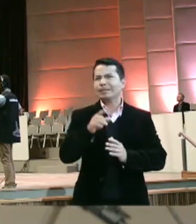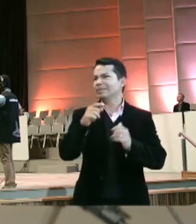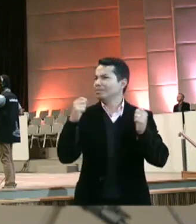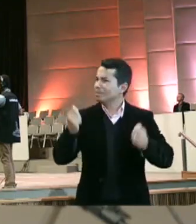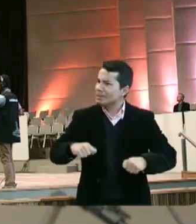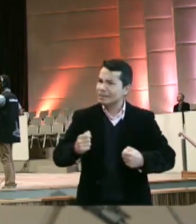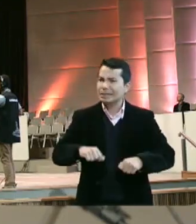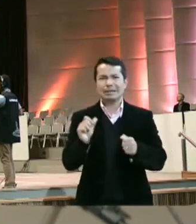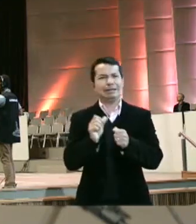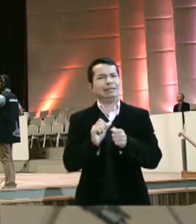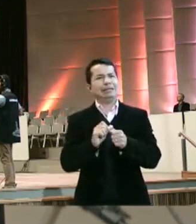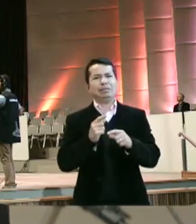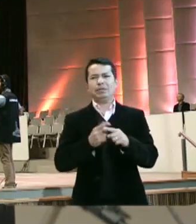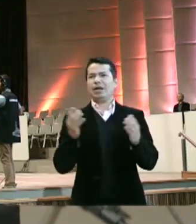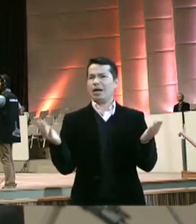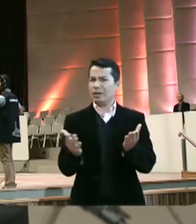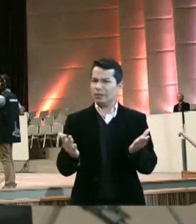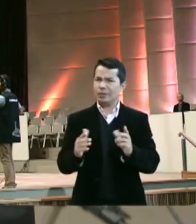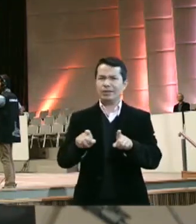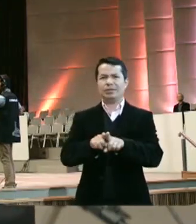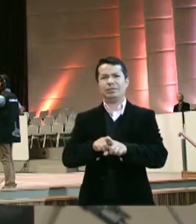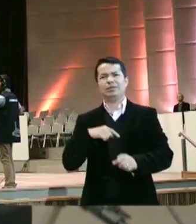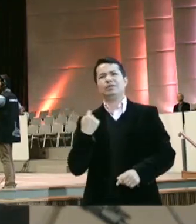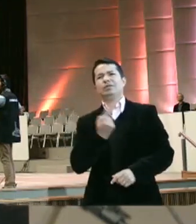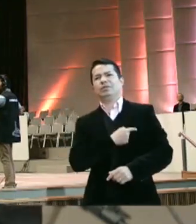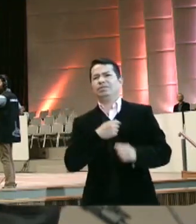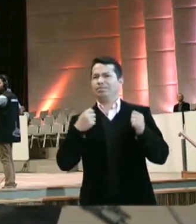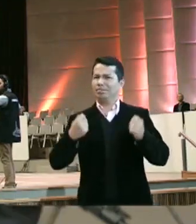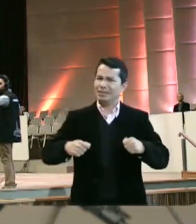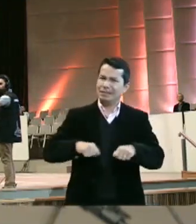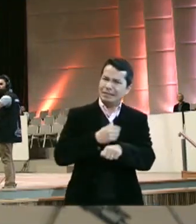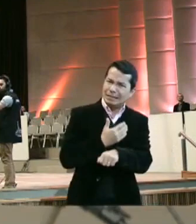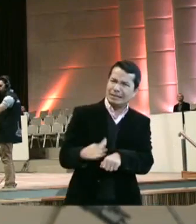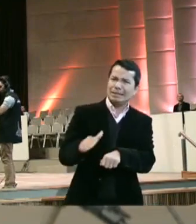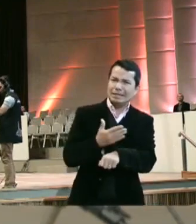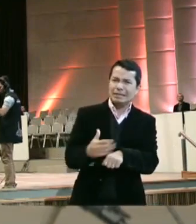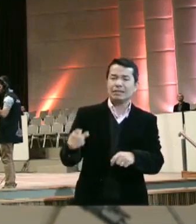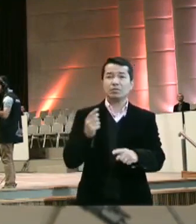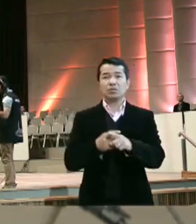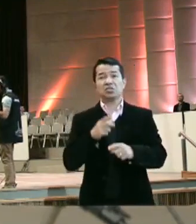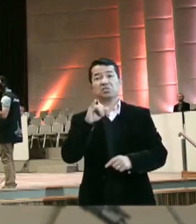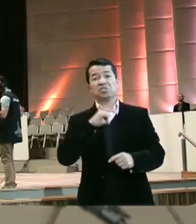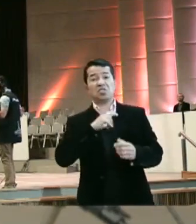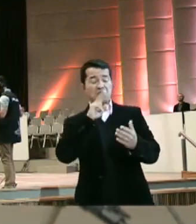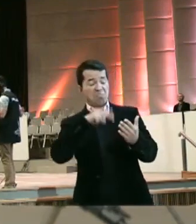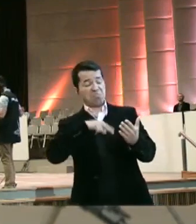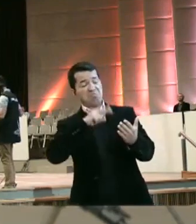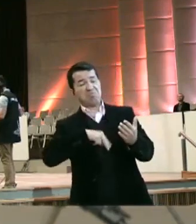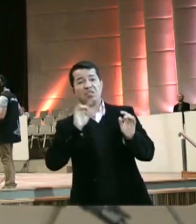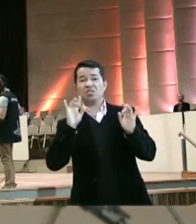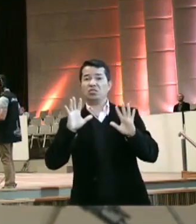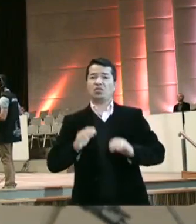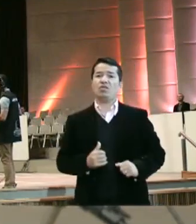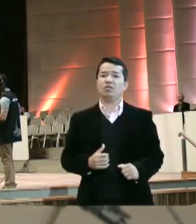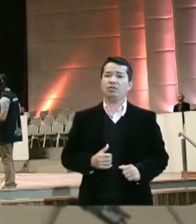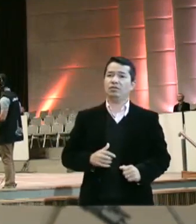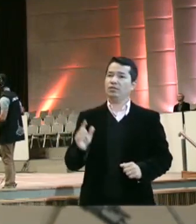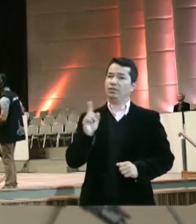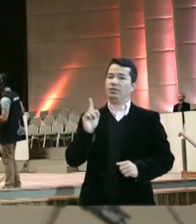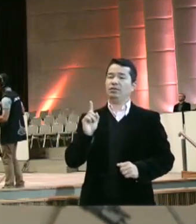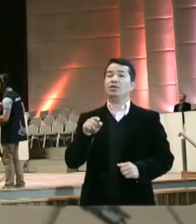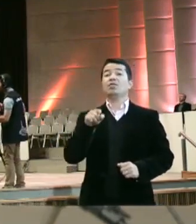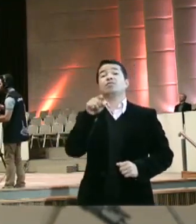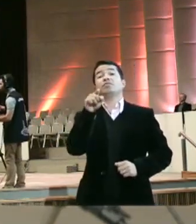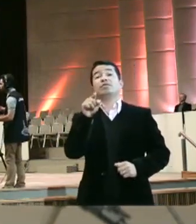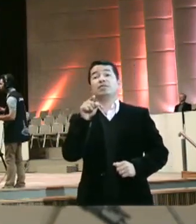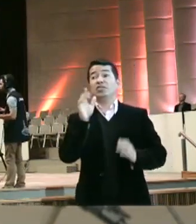do livro e fazer os exercícios. Se você só lê, você pegou só um pedacinho da